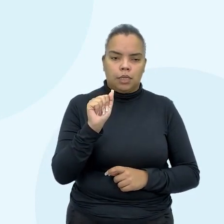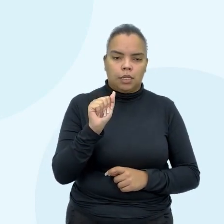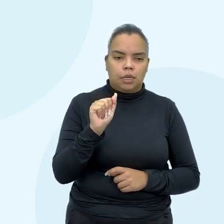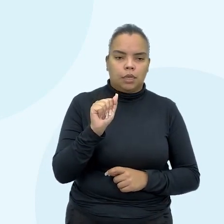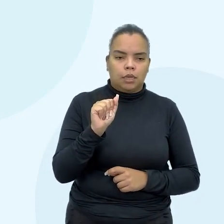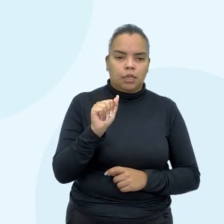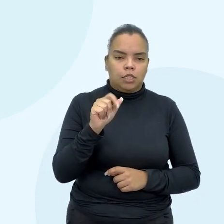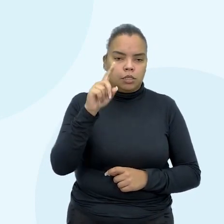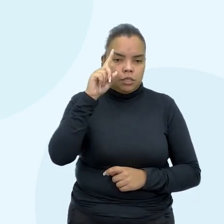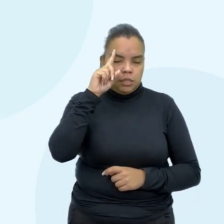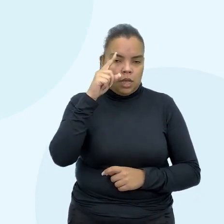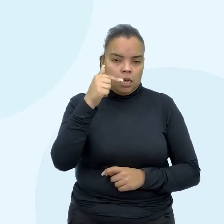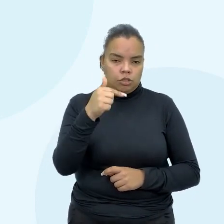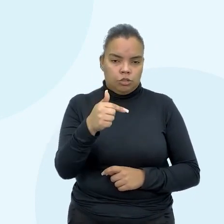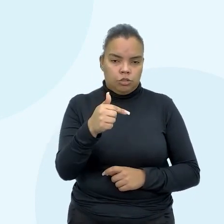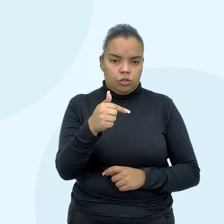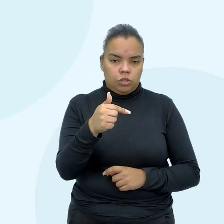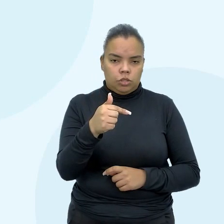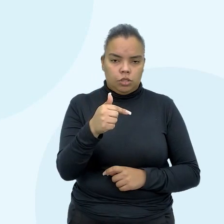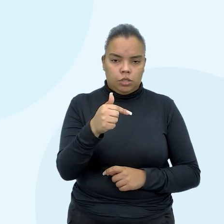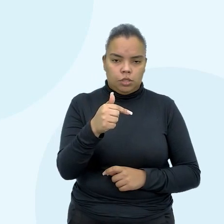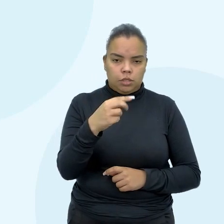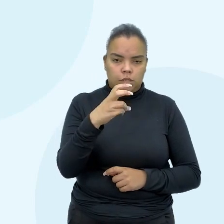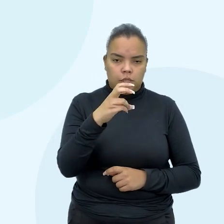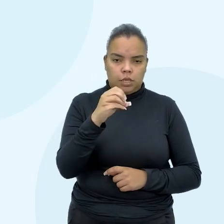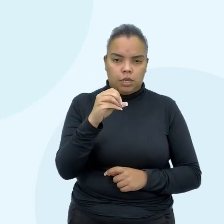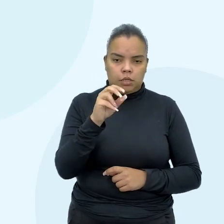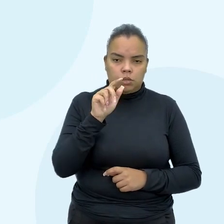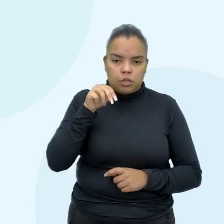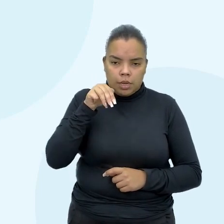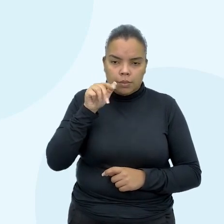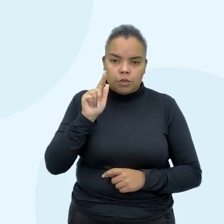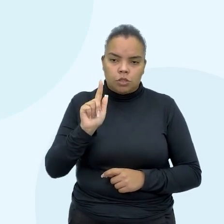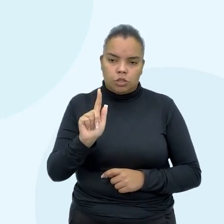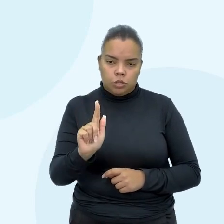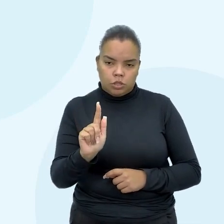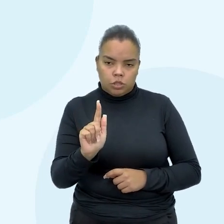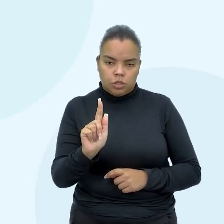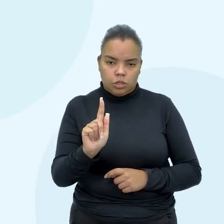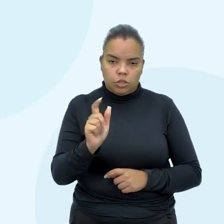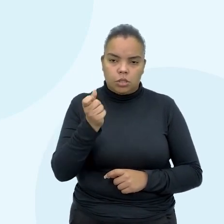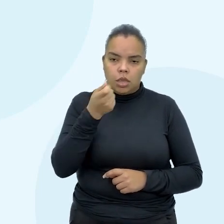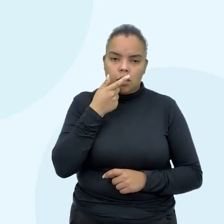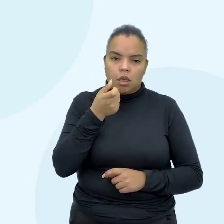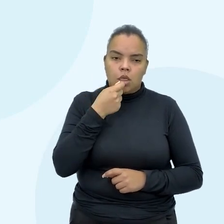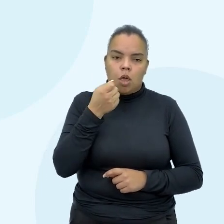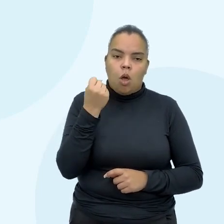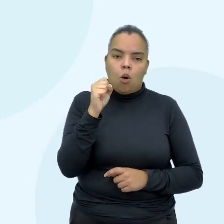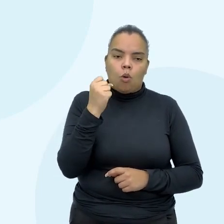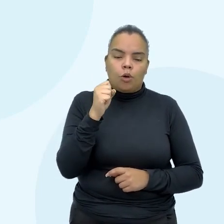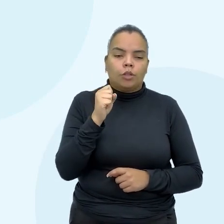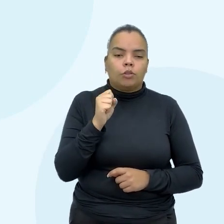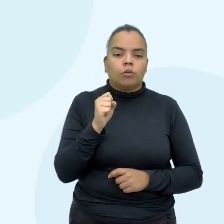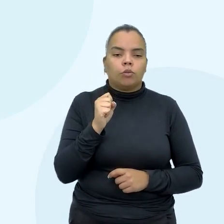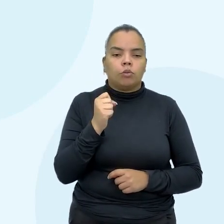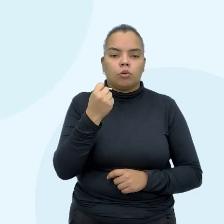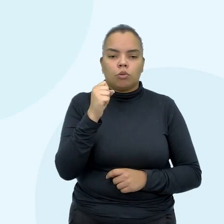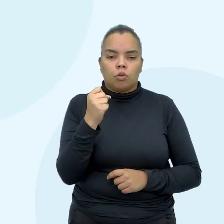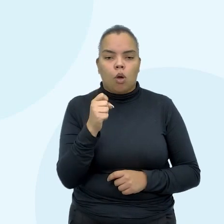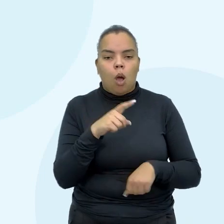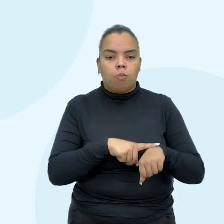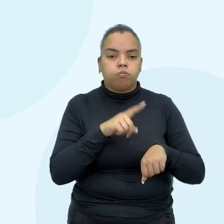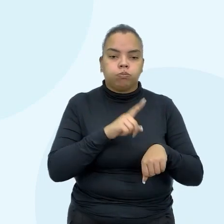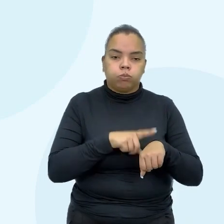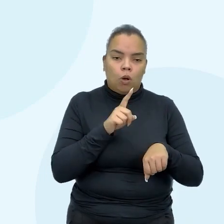que é importante, né, que para os nossos estudantes, né, que para eles visualizar melhor, o gráfico é um recurso,